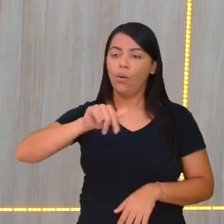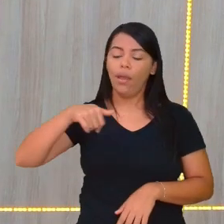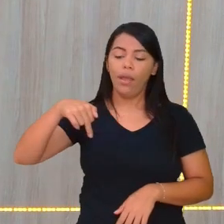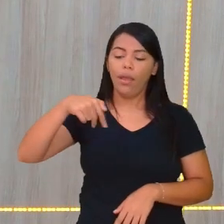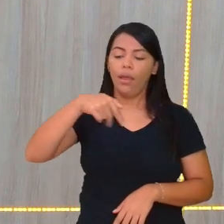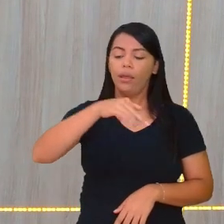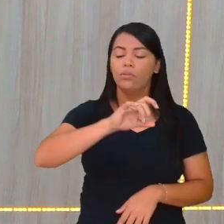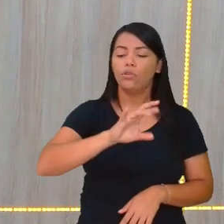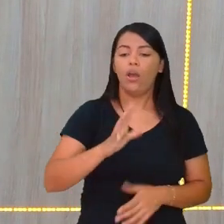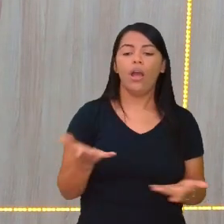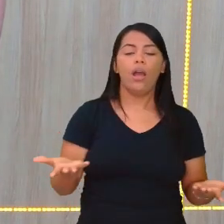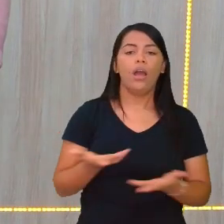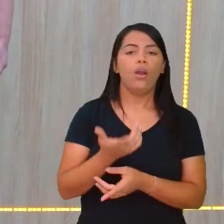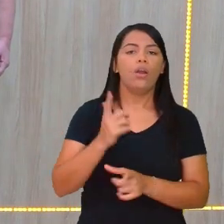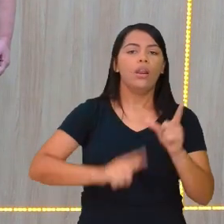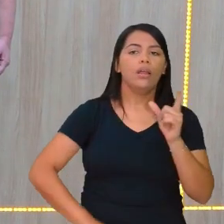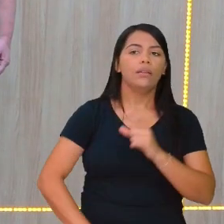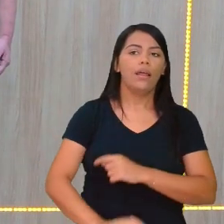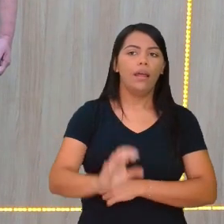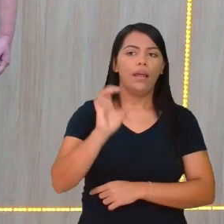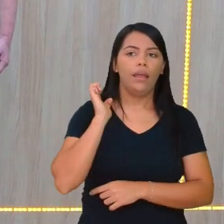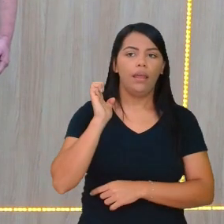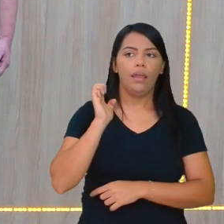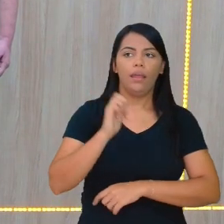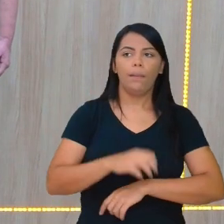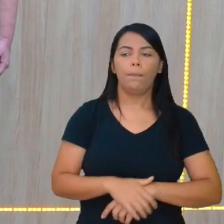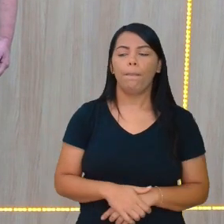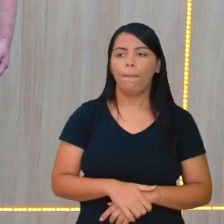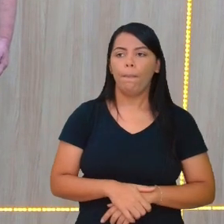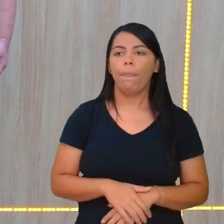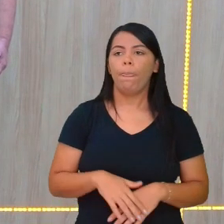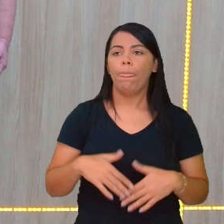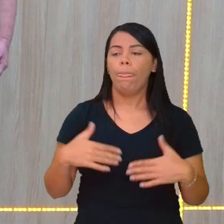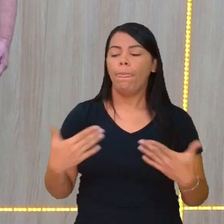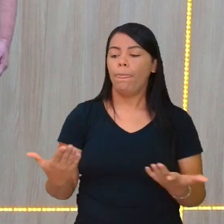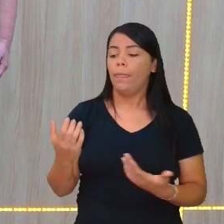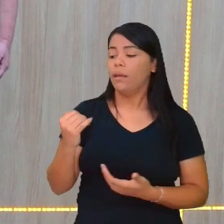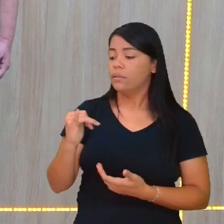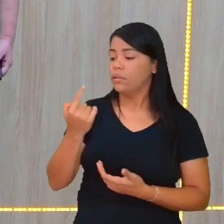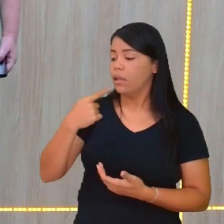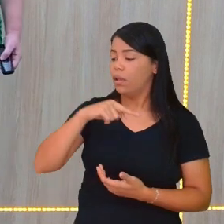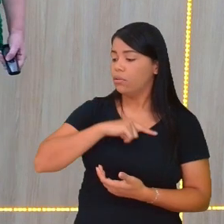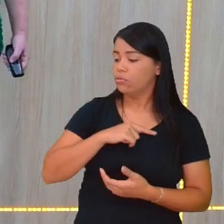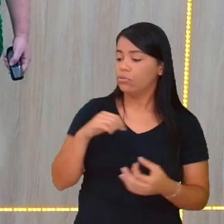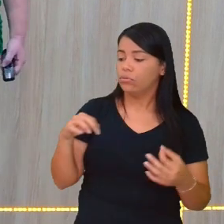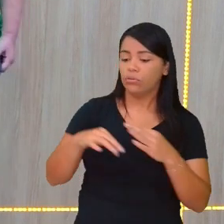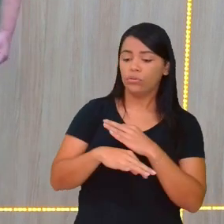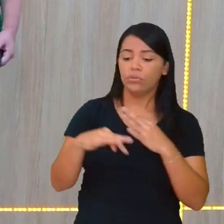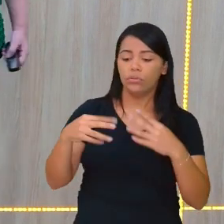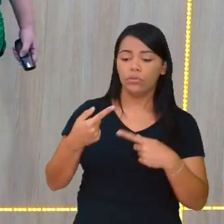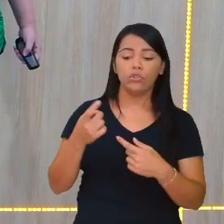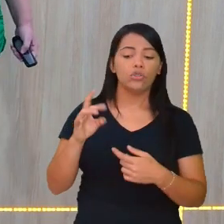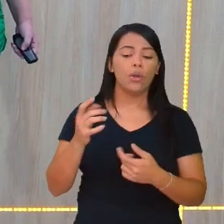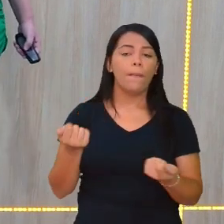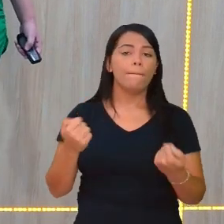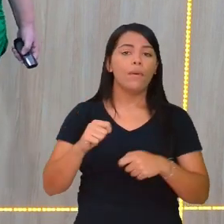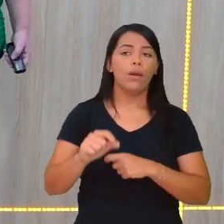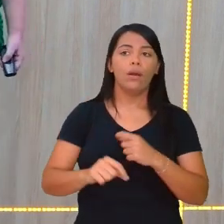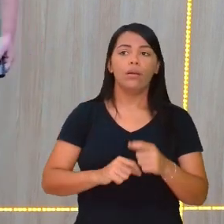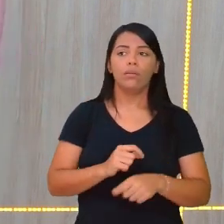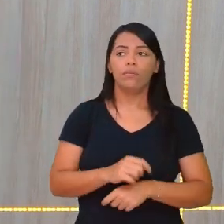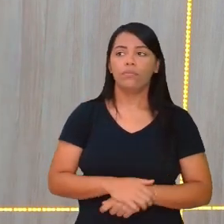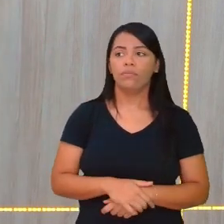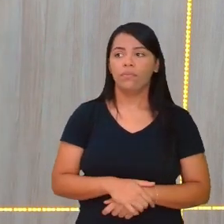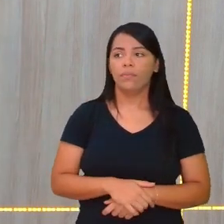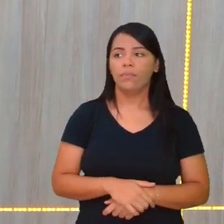analisar só a letra E agora, né? Bom, se a gente cancelou todos, só pode ser a letra E. Ricardinho, dá um